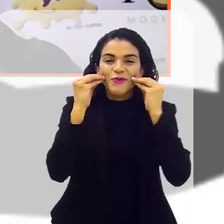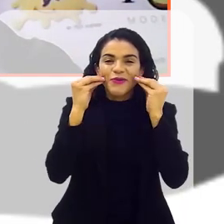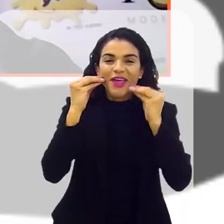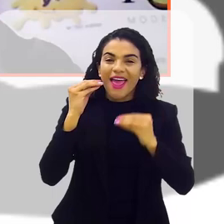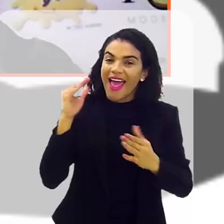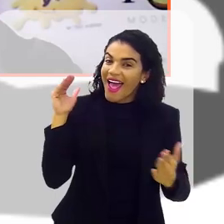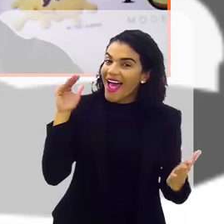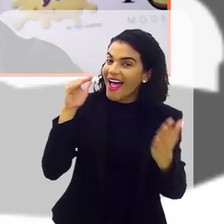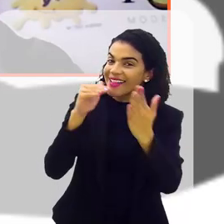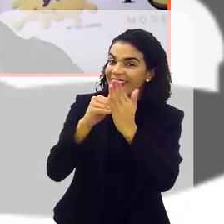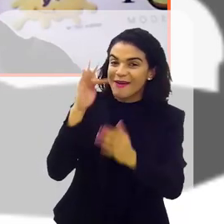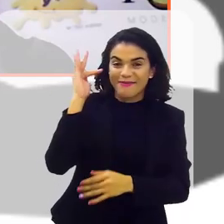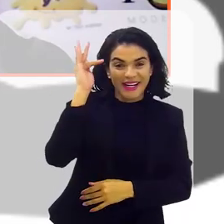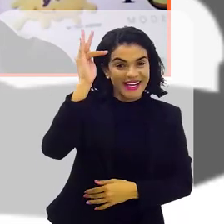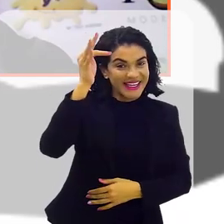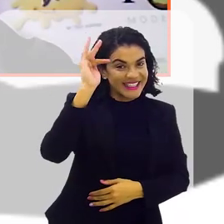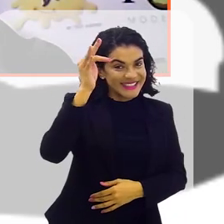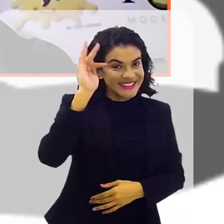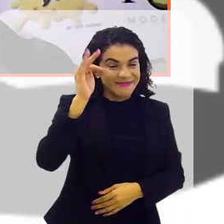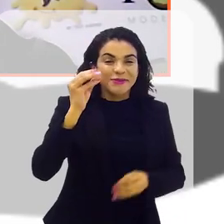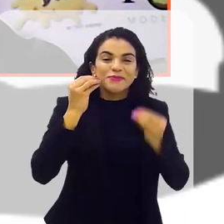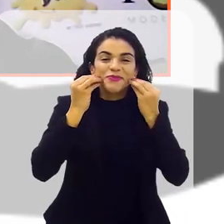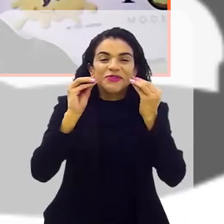beijo e até o próximo programa